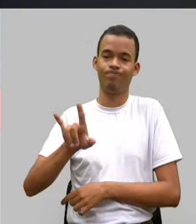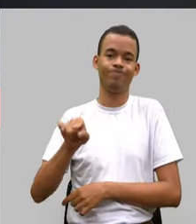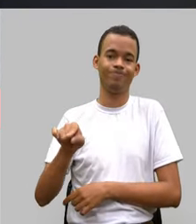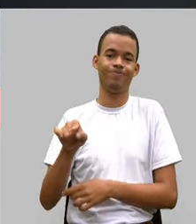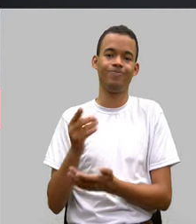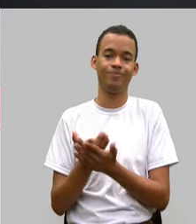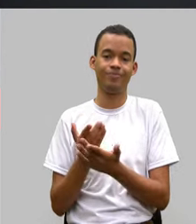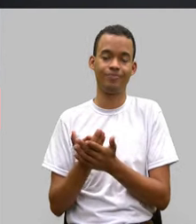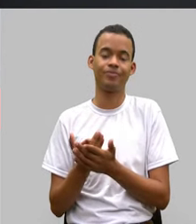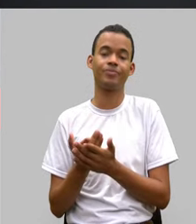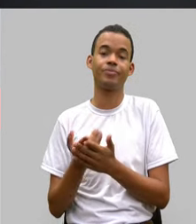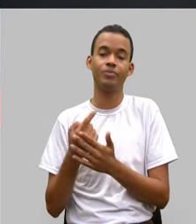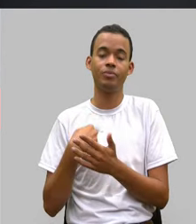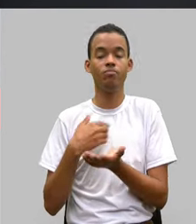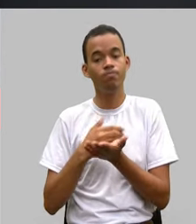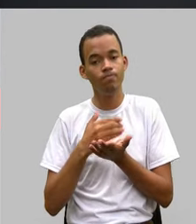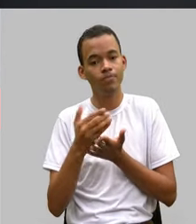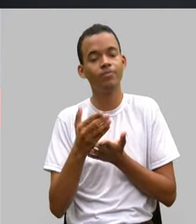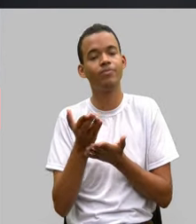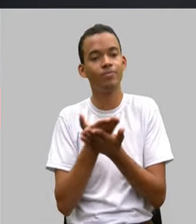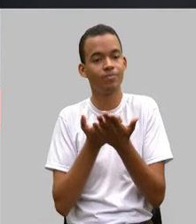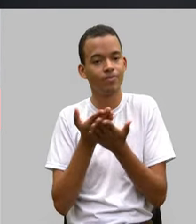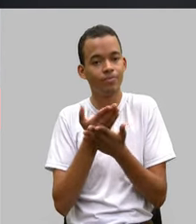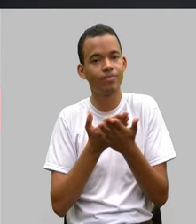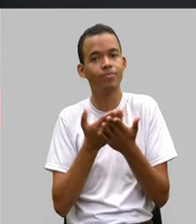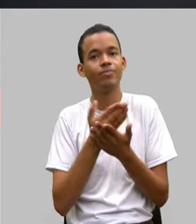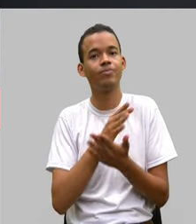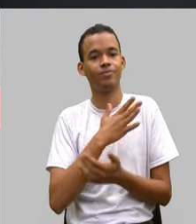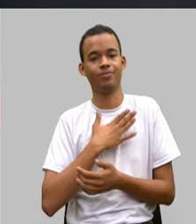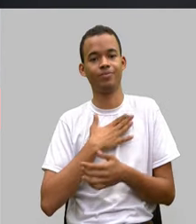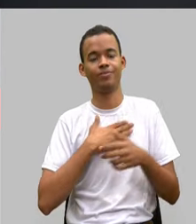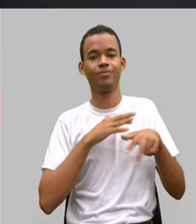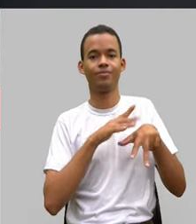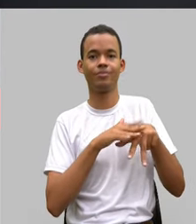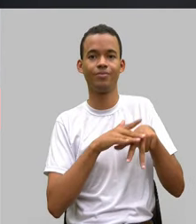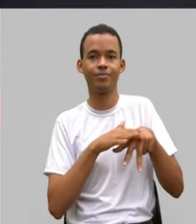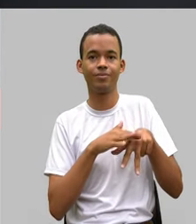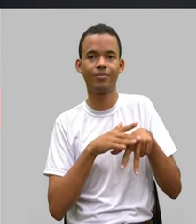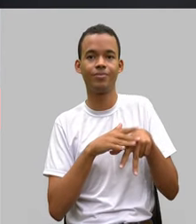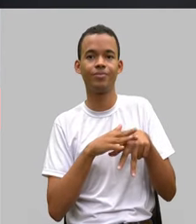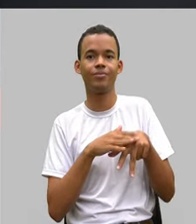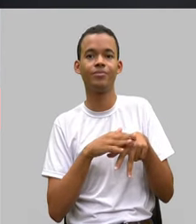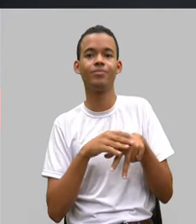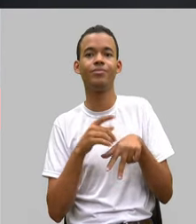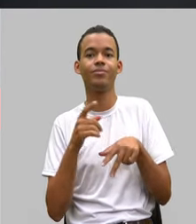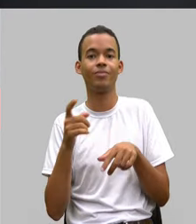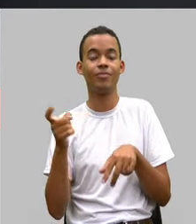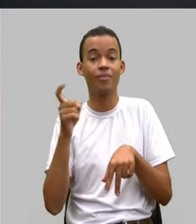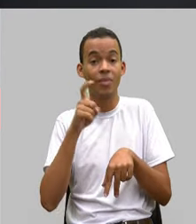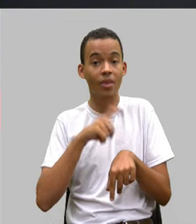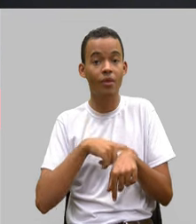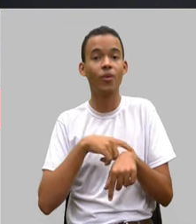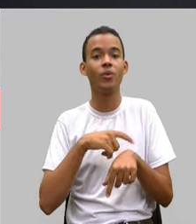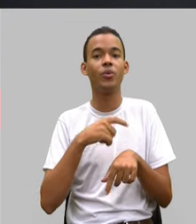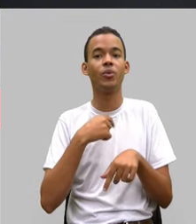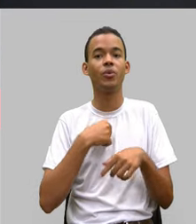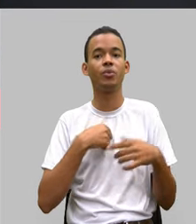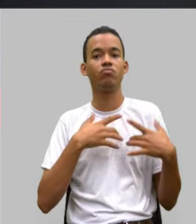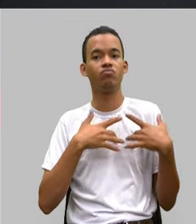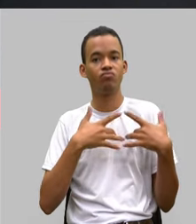meus pacientes e foi nessa hora que eu realmente eh me dispus a